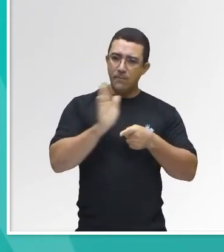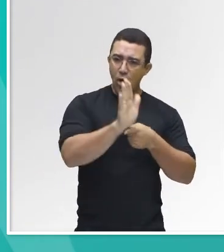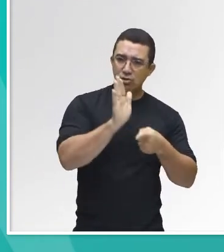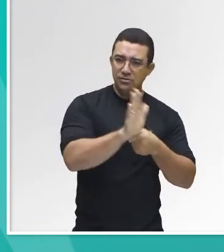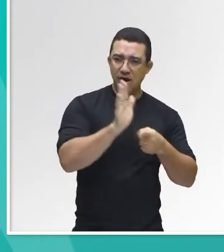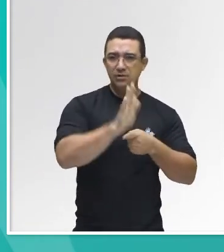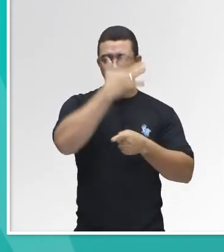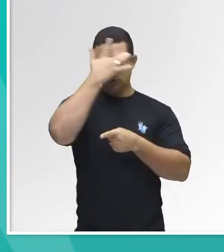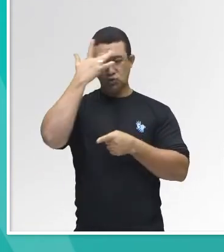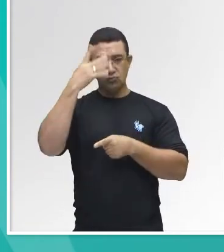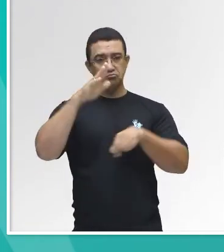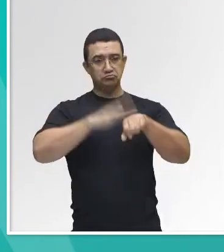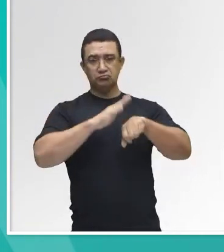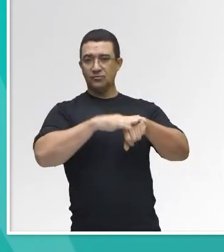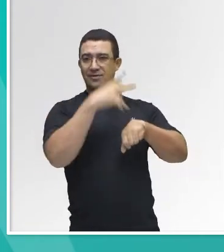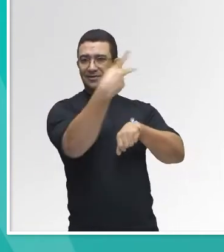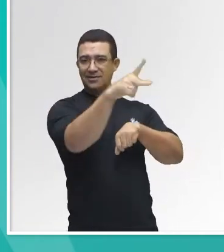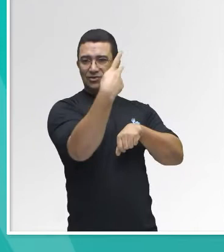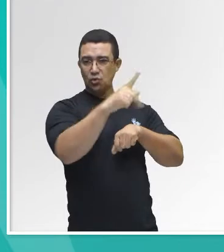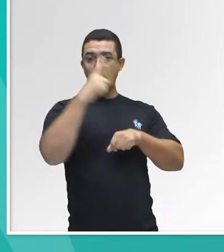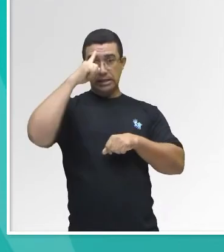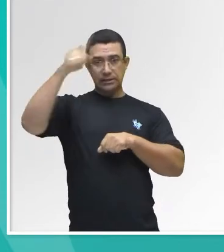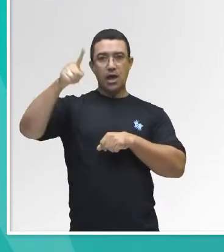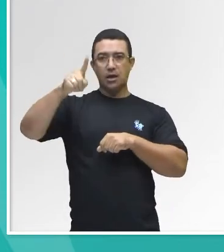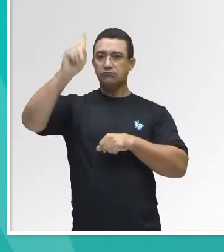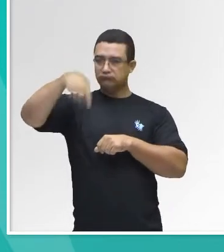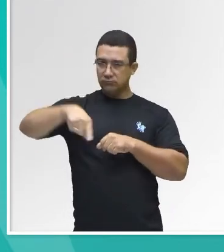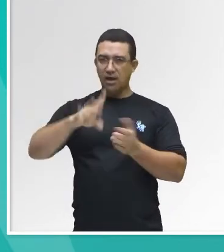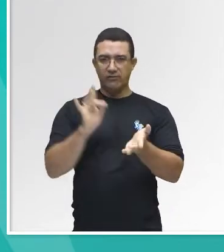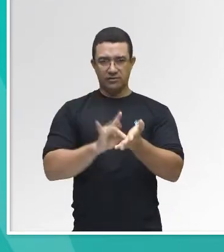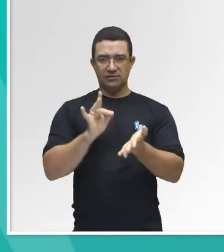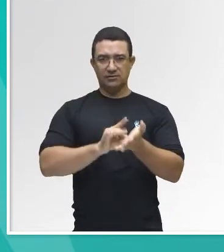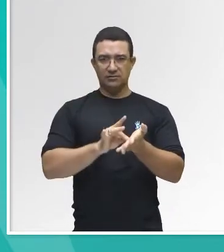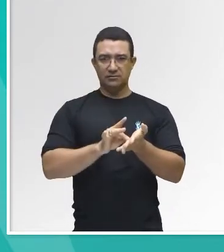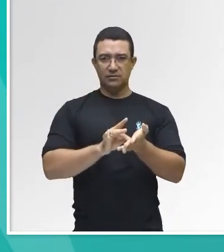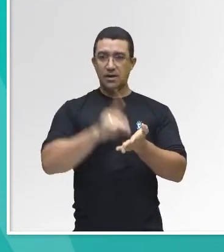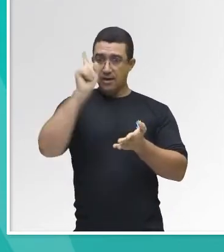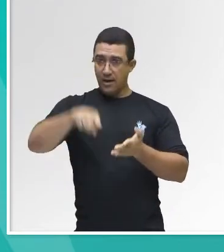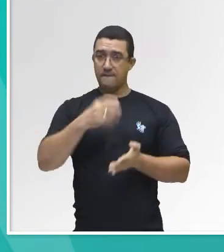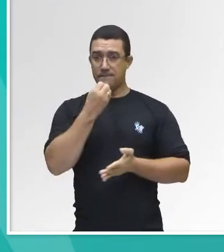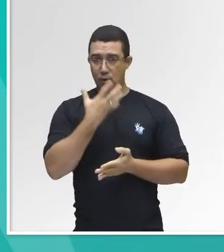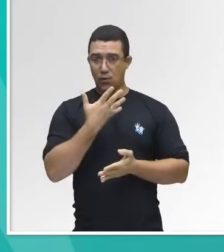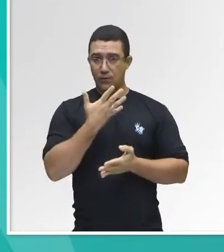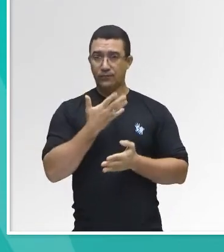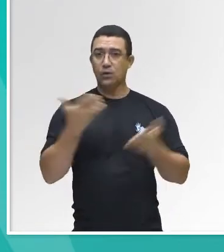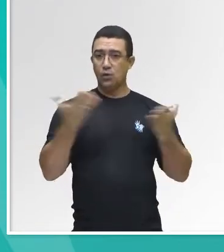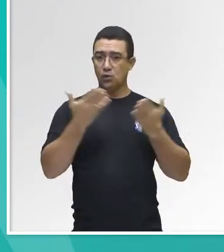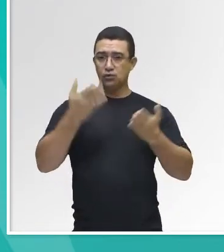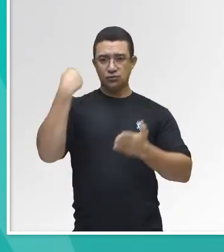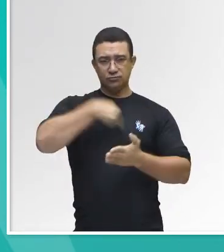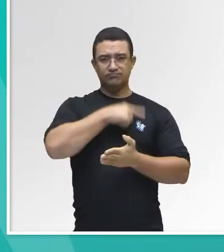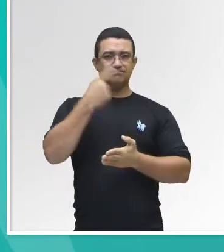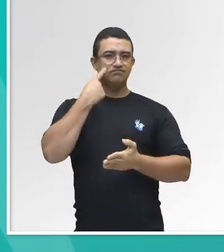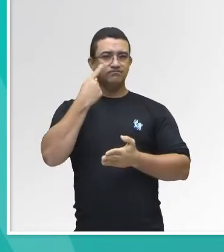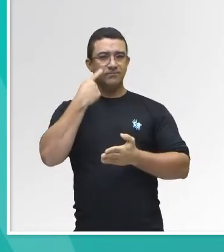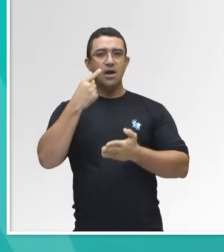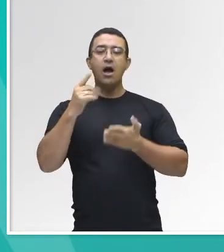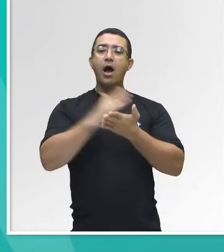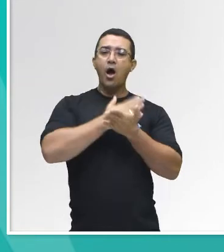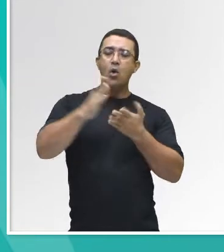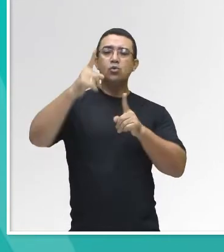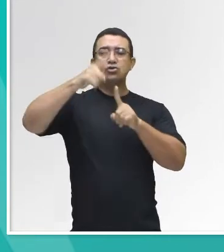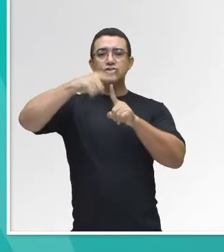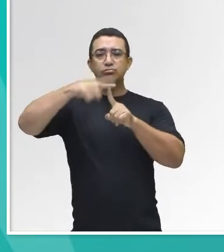sendo exposto, né? Então, a gente vai ver alguns tipos de argumento, tudo bem?